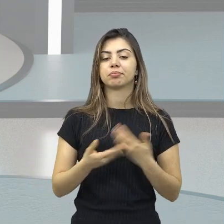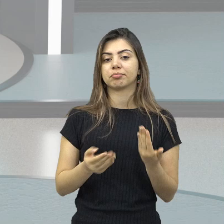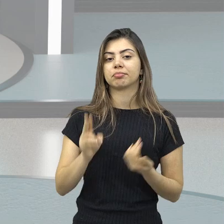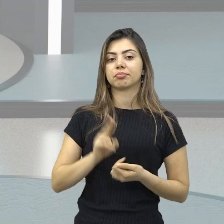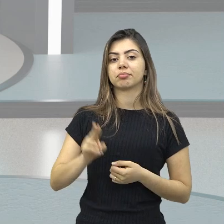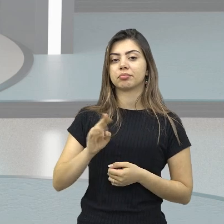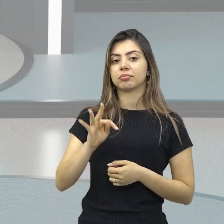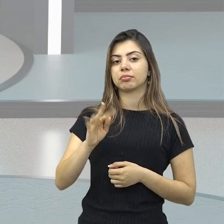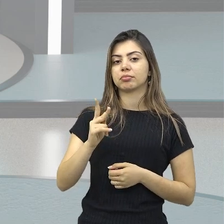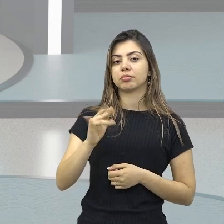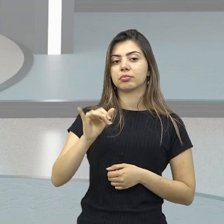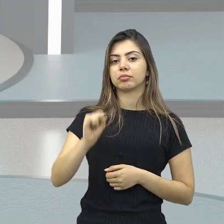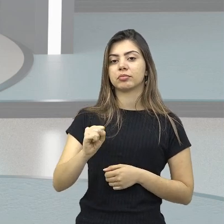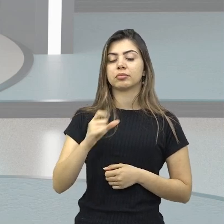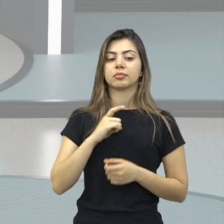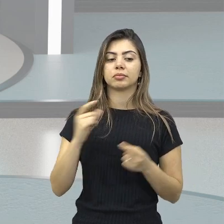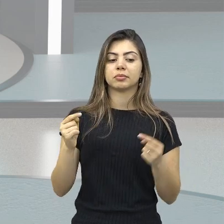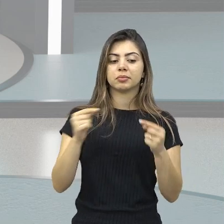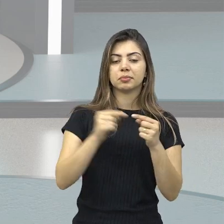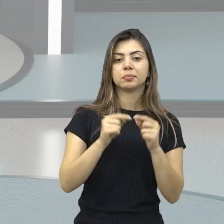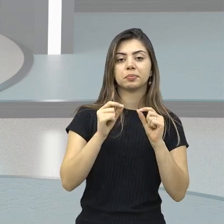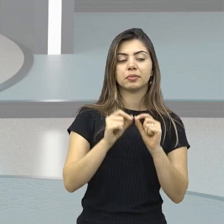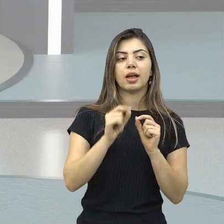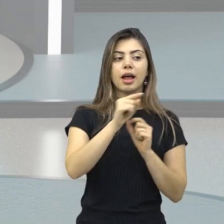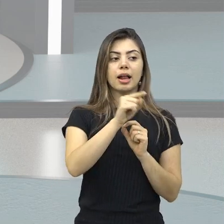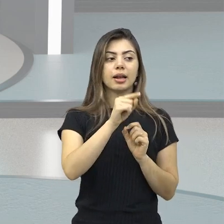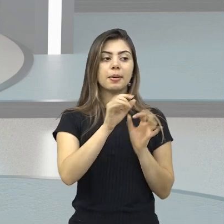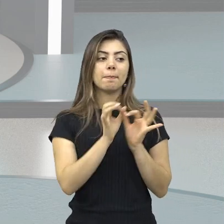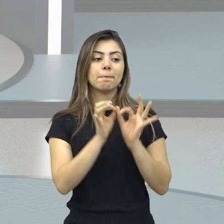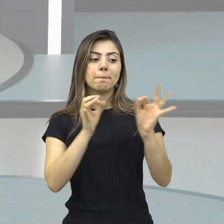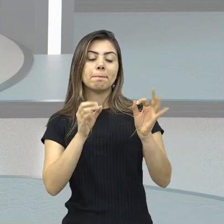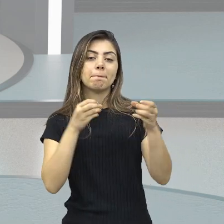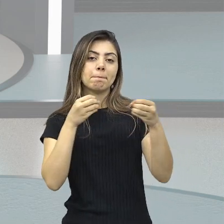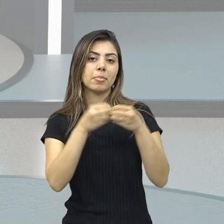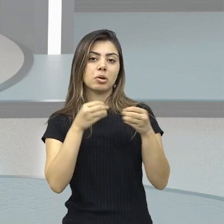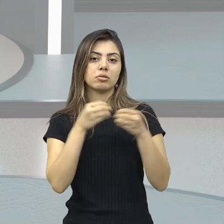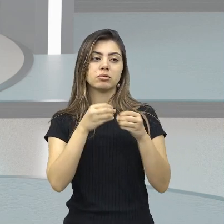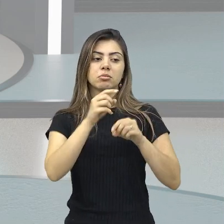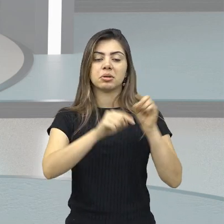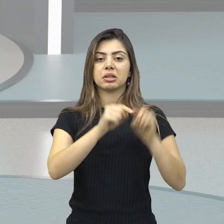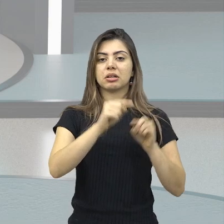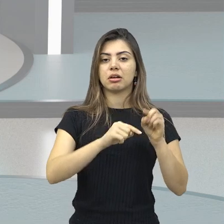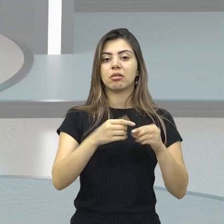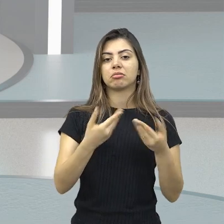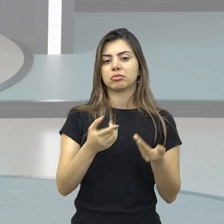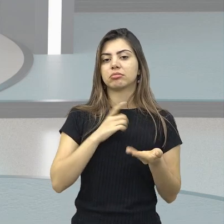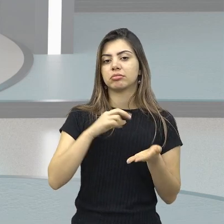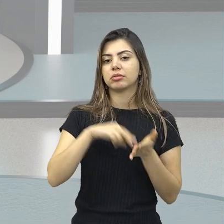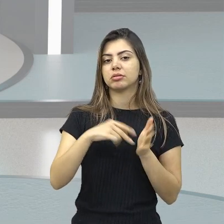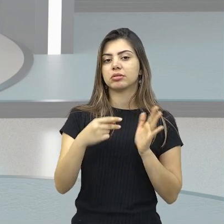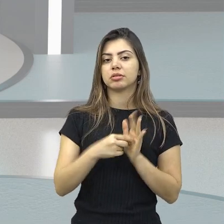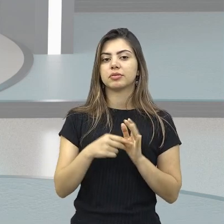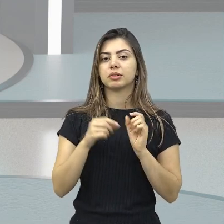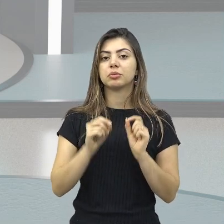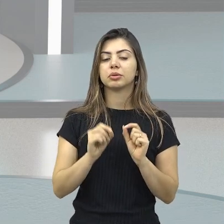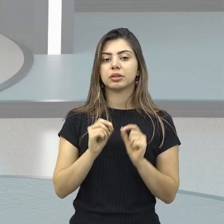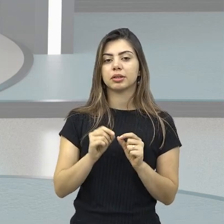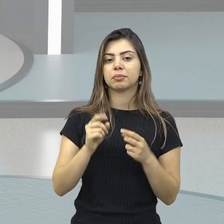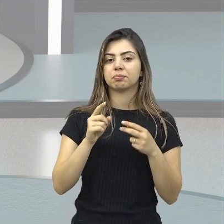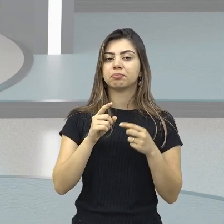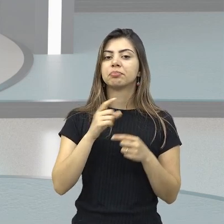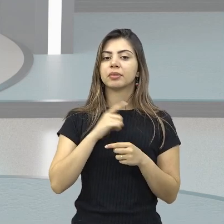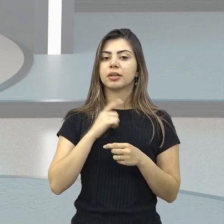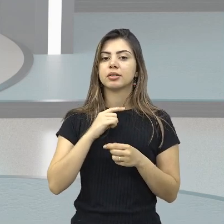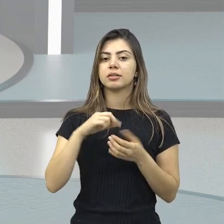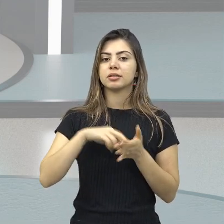this para apontar algo que está perto do falante, está perto de mim. E ele equivale, tem a sua tradução a isto, este ou